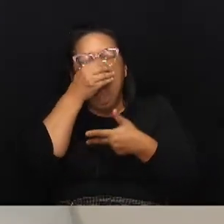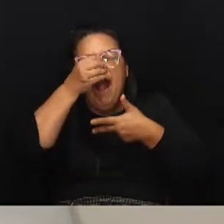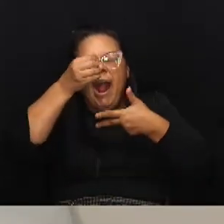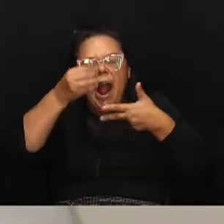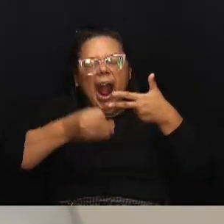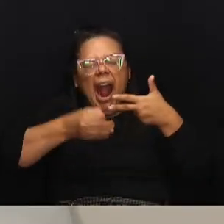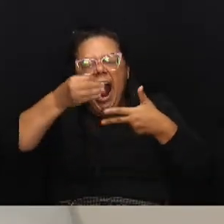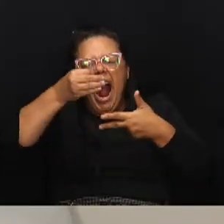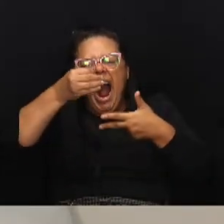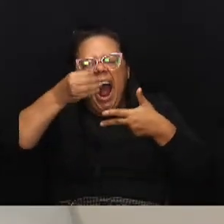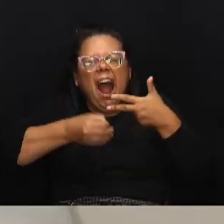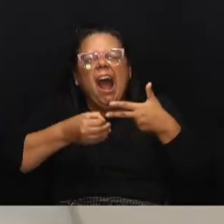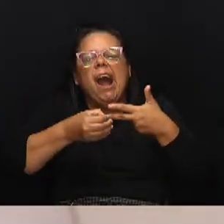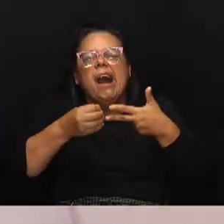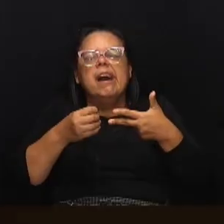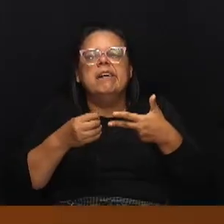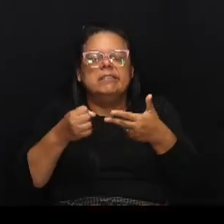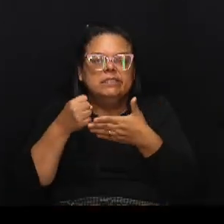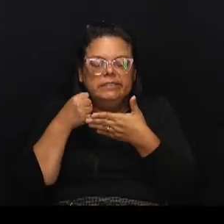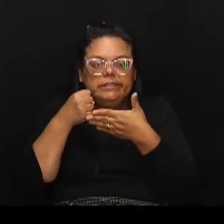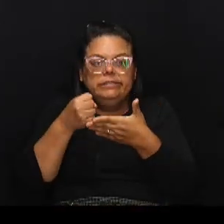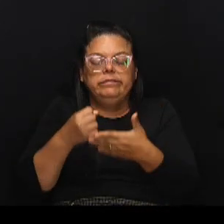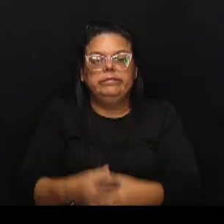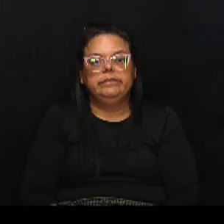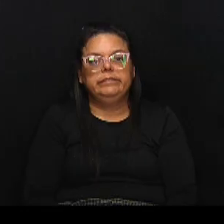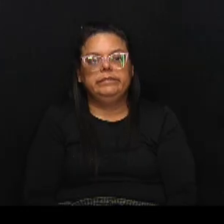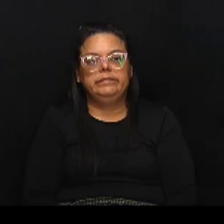executar as necessidades que elas trazem.